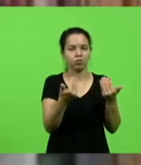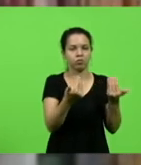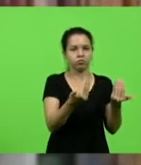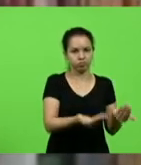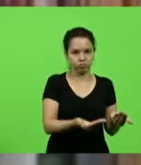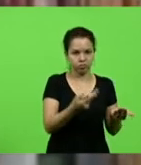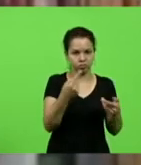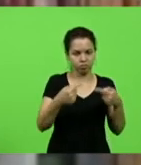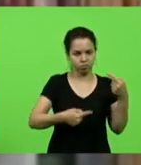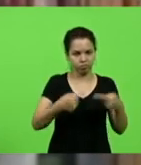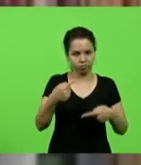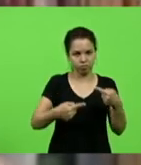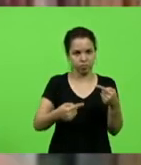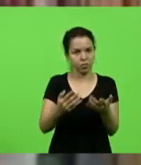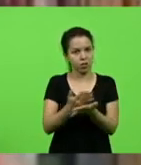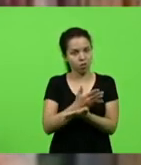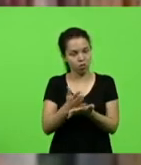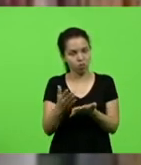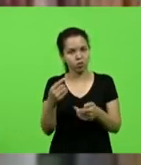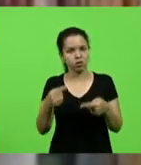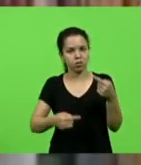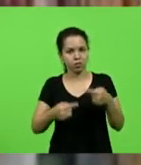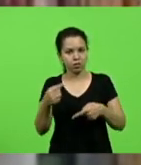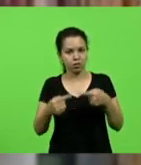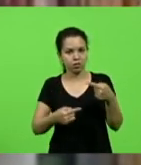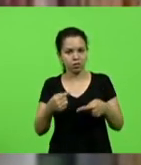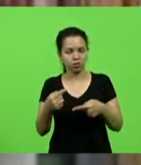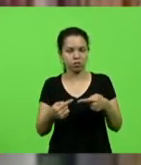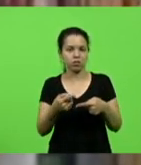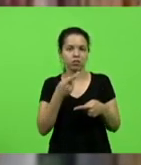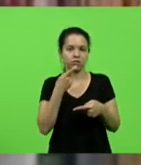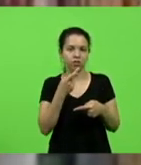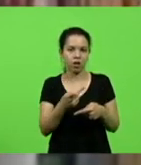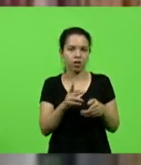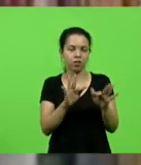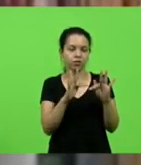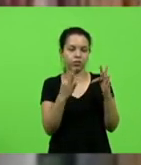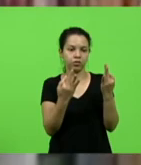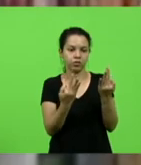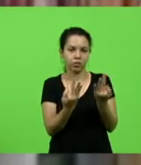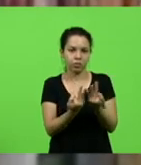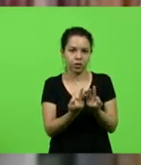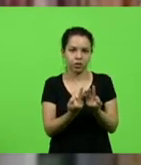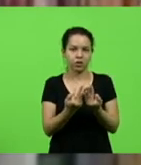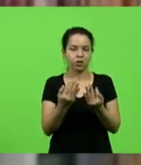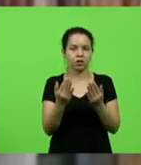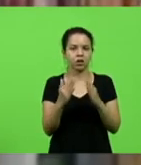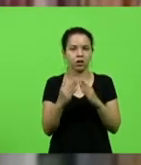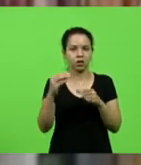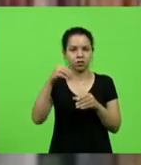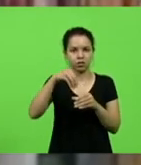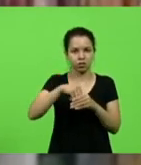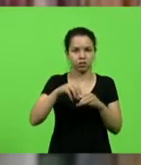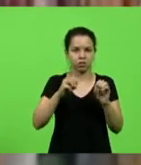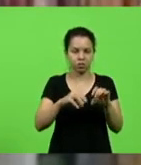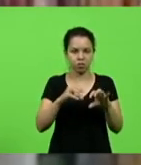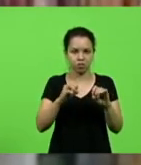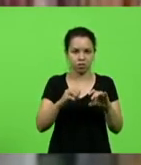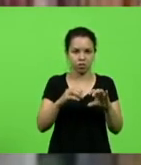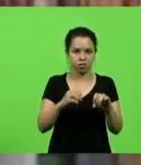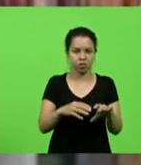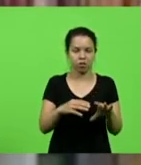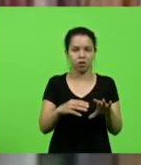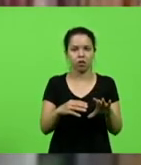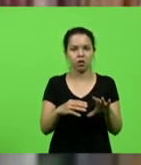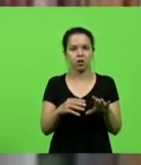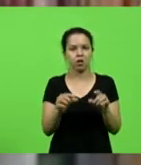inclusive, alguns debatedores aqui classificando as famílias educadoras com adjetivos fascistoides, como,